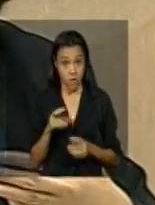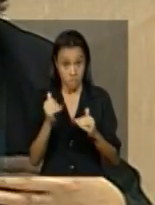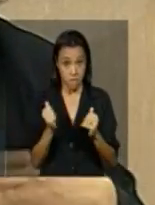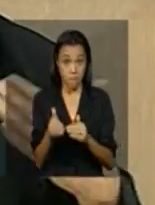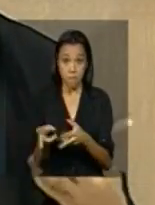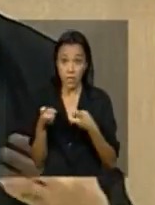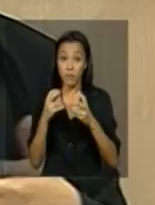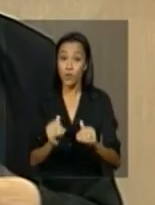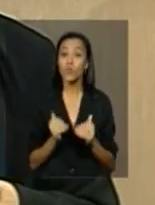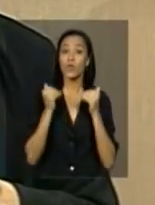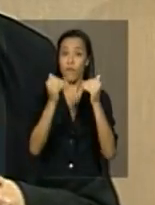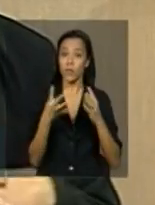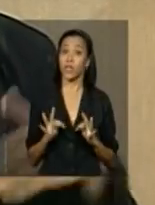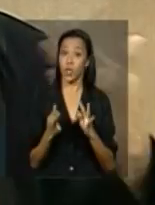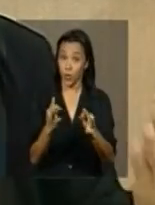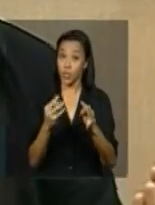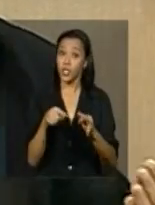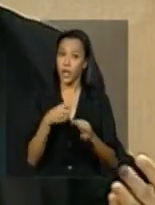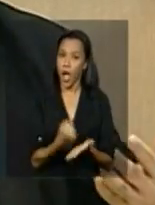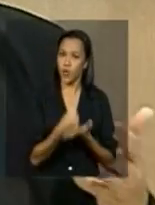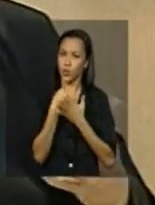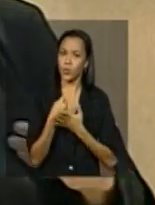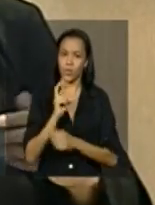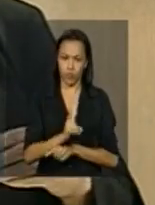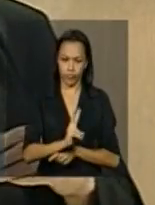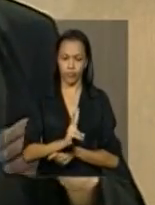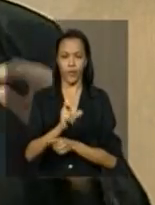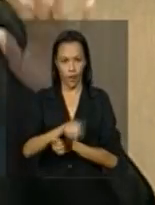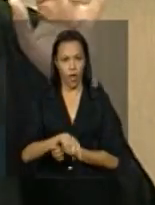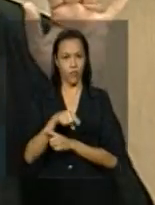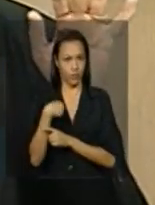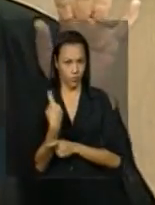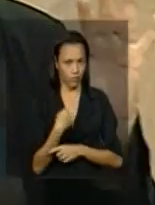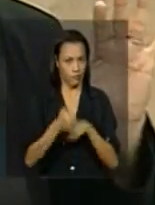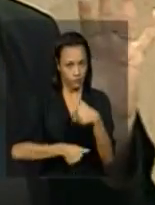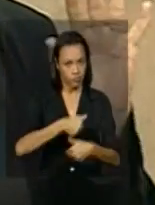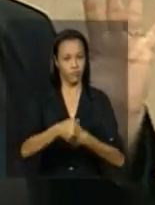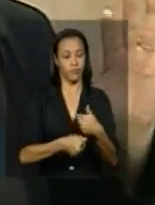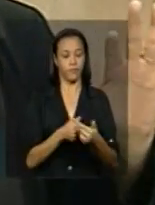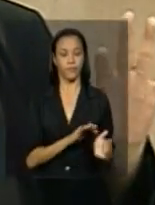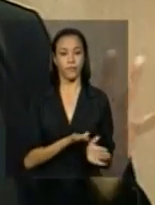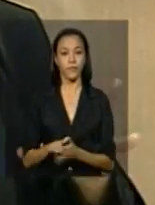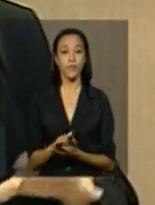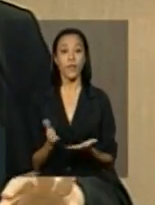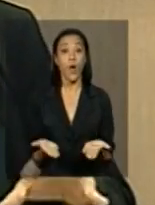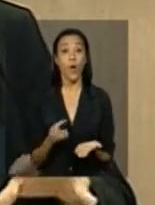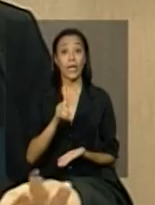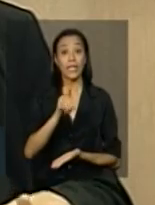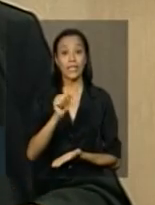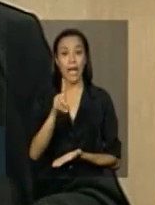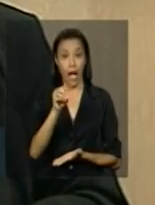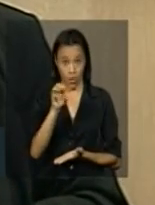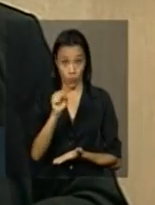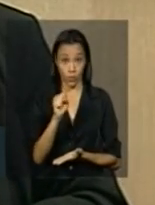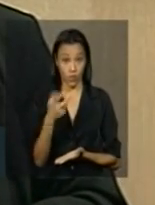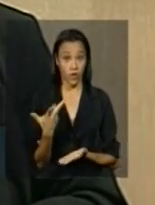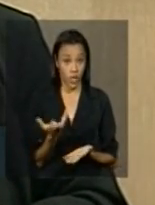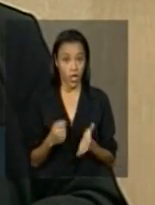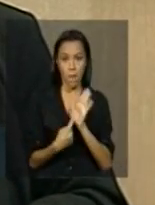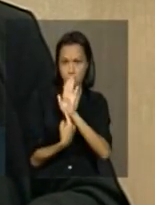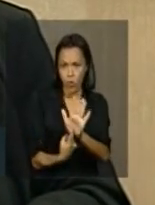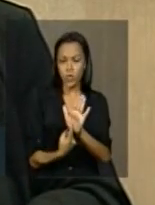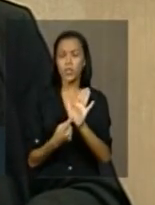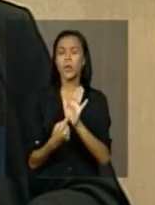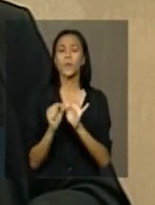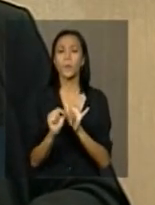tecnológicos sobre o monitoramento que é o nosso desafio bom então do ponto de vista de dados eu gostaria de destacar isso